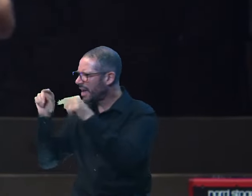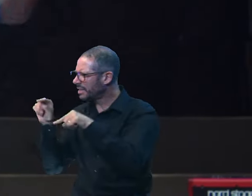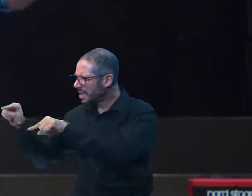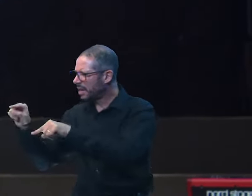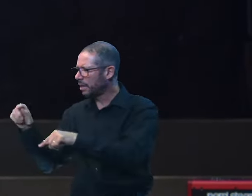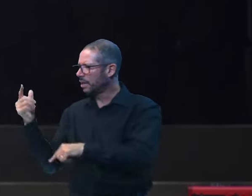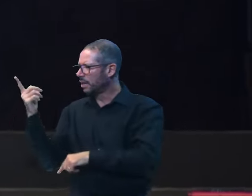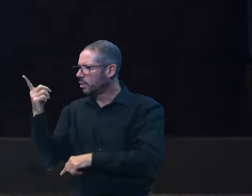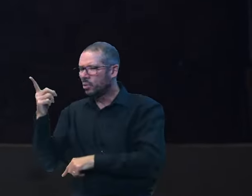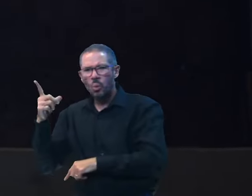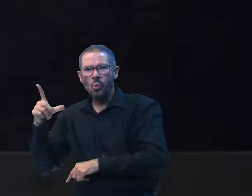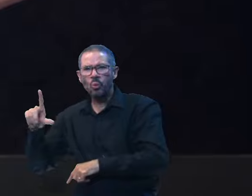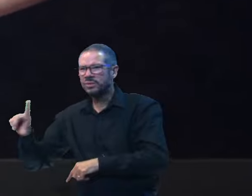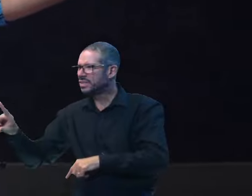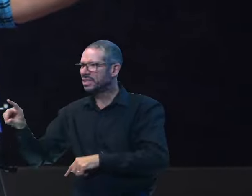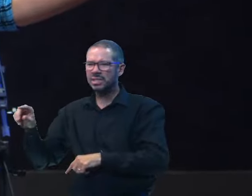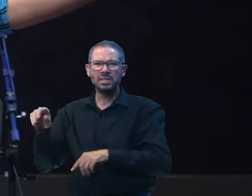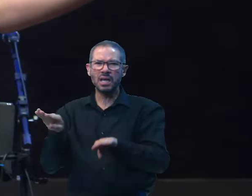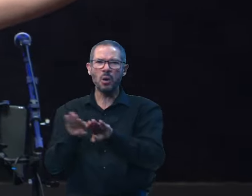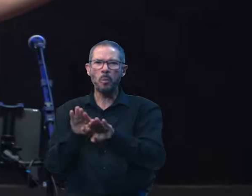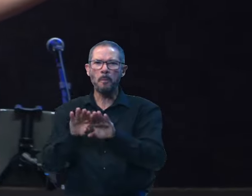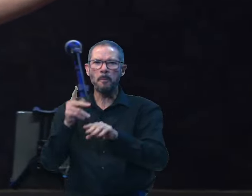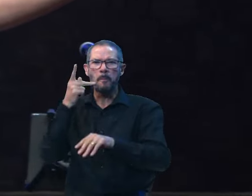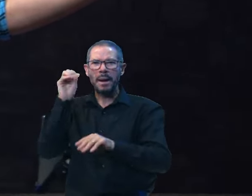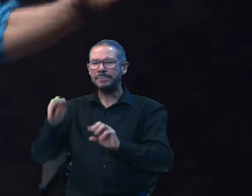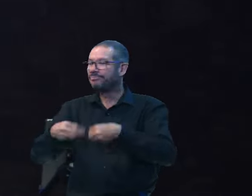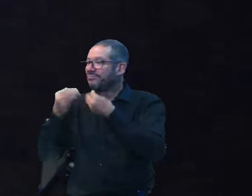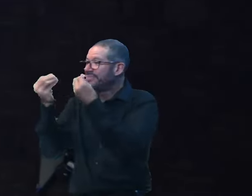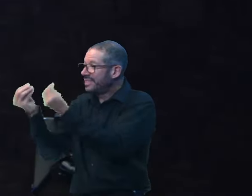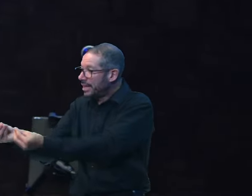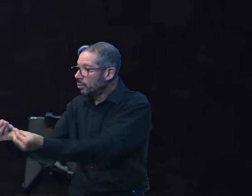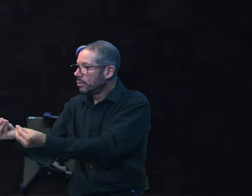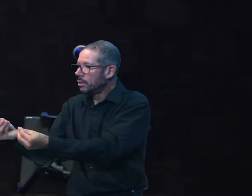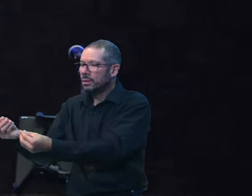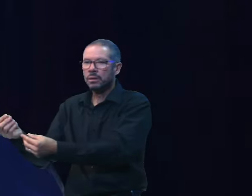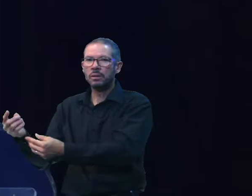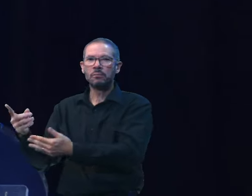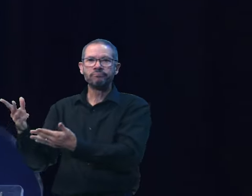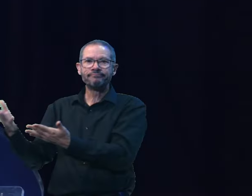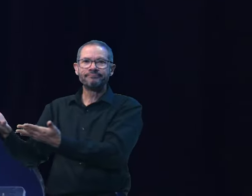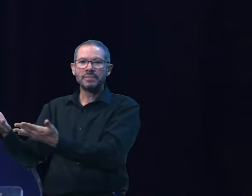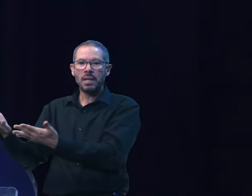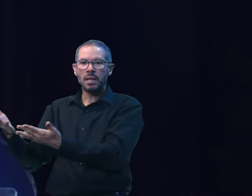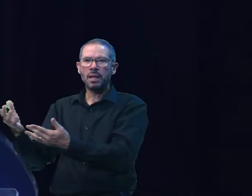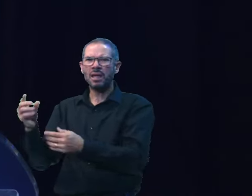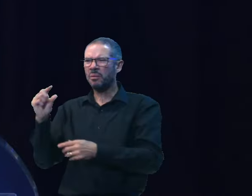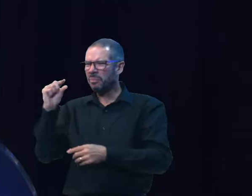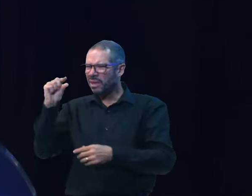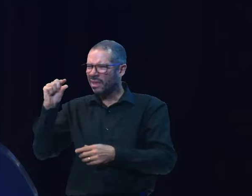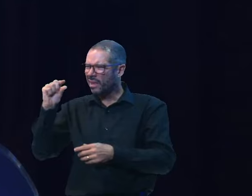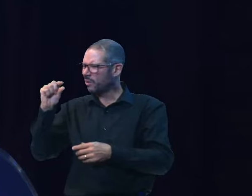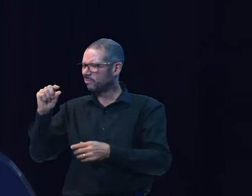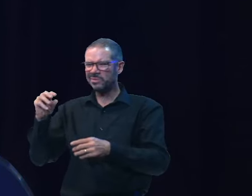Ele não conseguia ver tudo que o pai tinha dado para ele. Ele foi brigar por aquilo, pequeno.